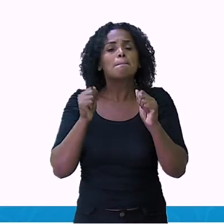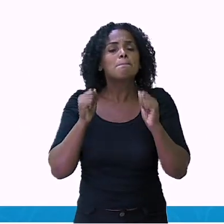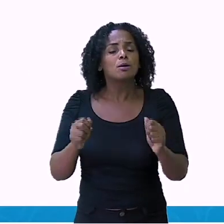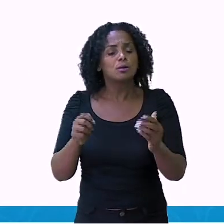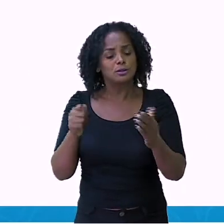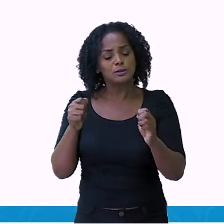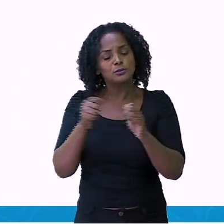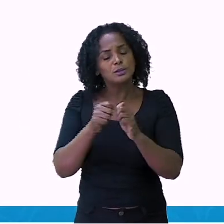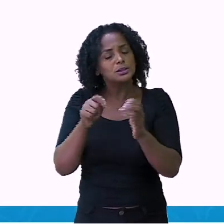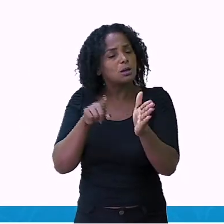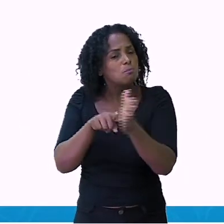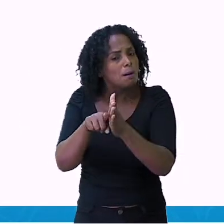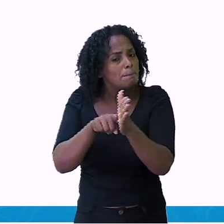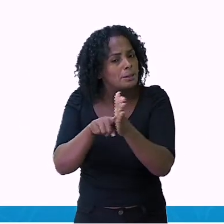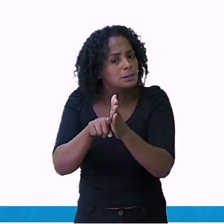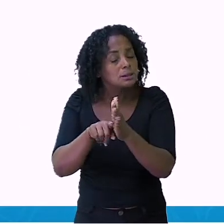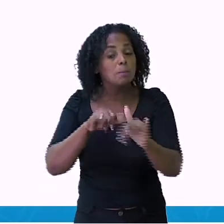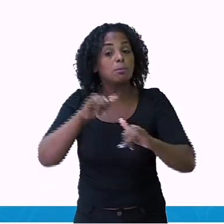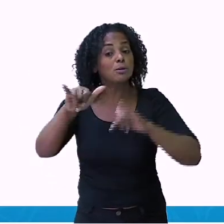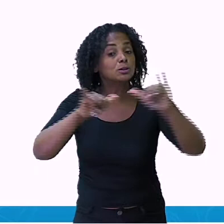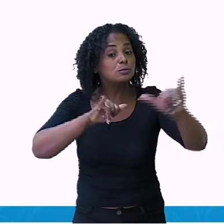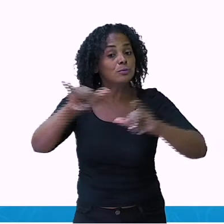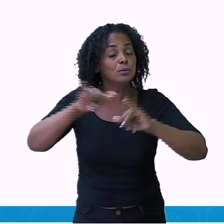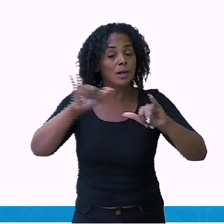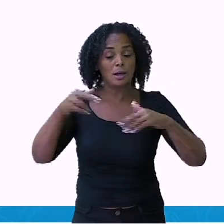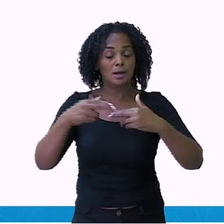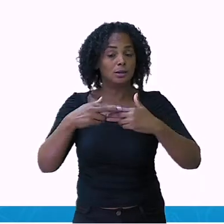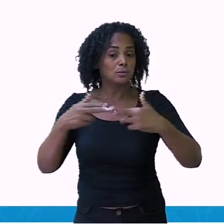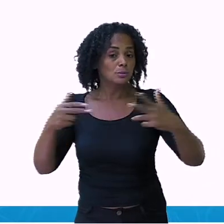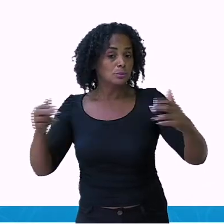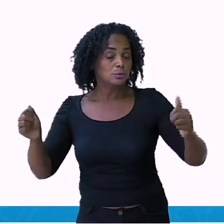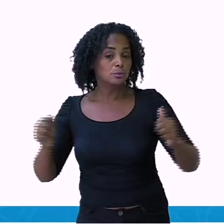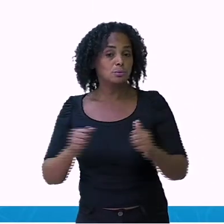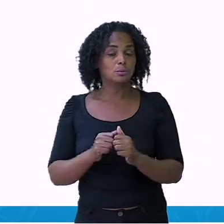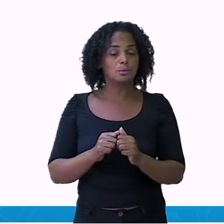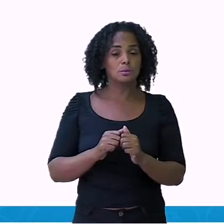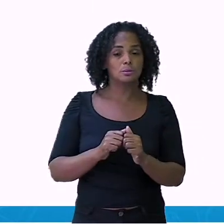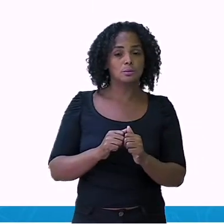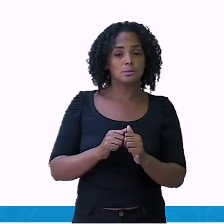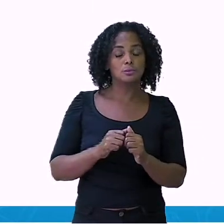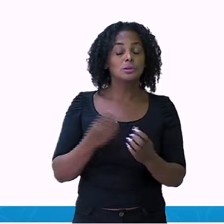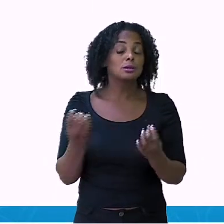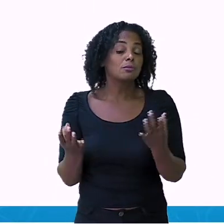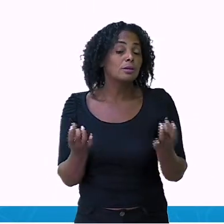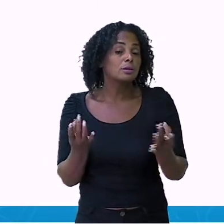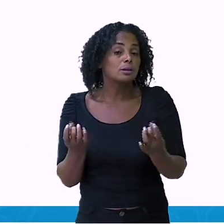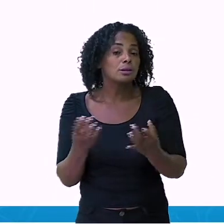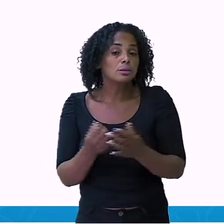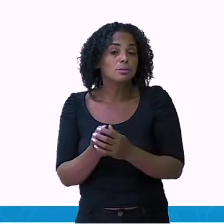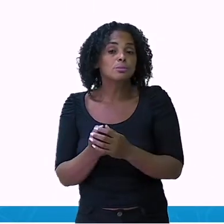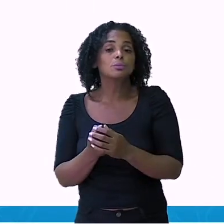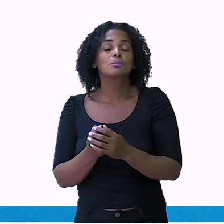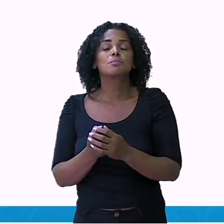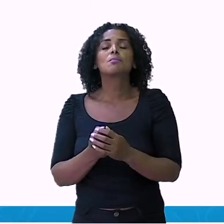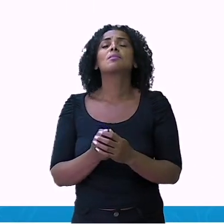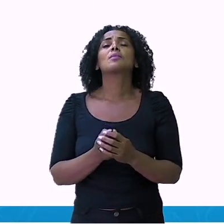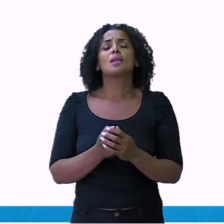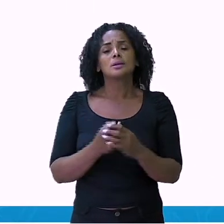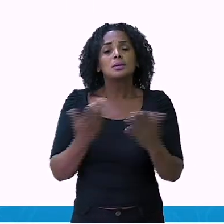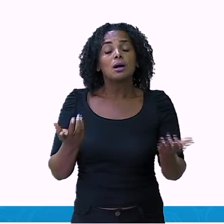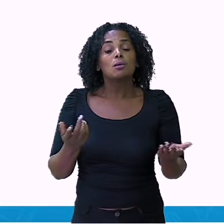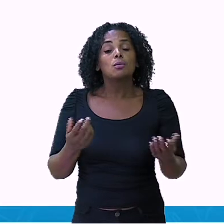fazer, divulgar o seu produto. Então isso tudo gera o quê? Na questão da comunicação também. Então entendemos que o